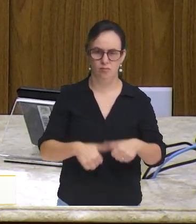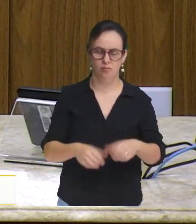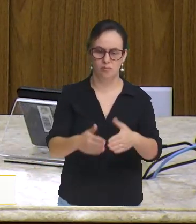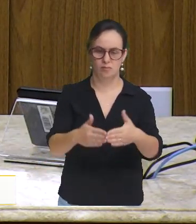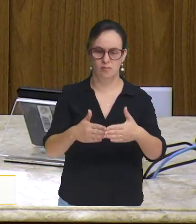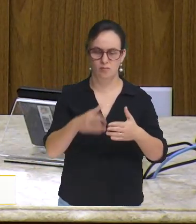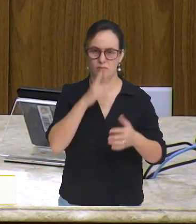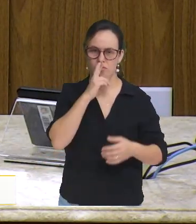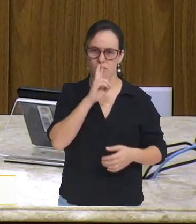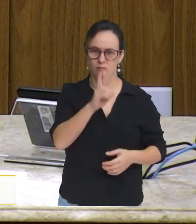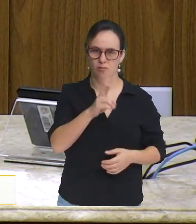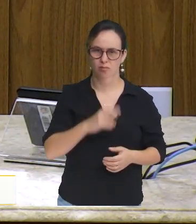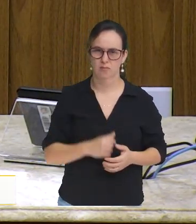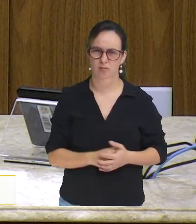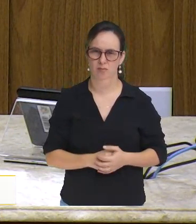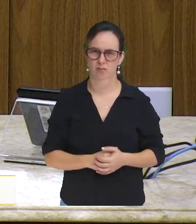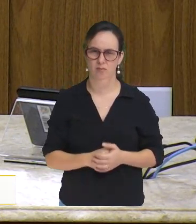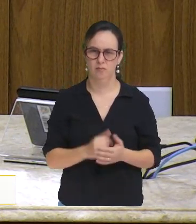requerimento,